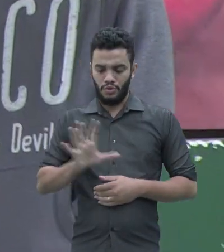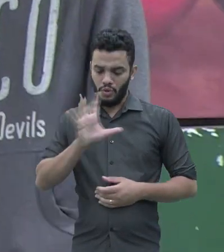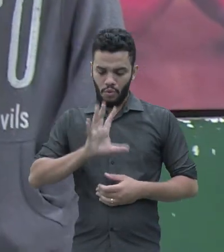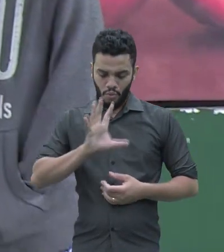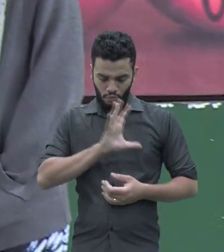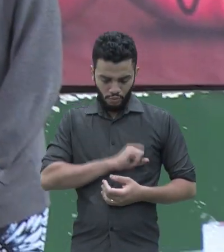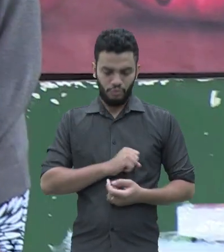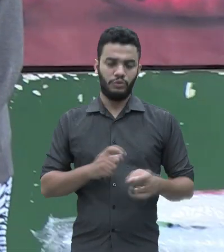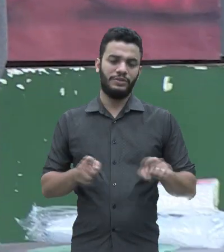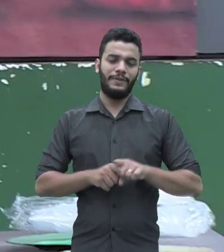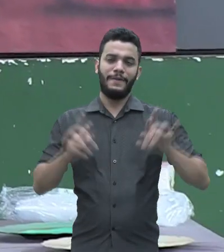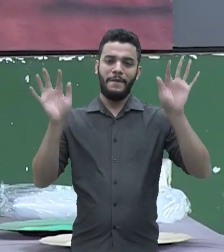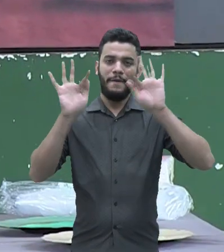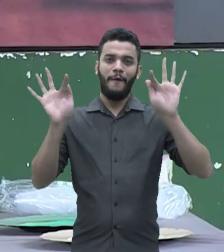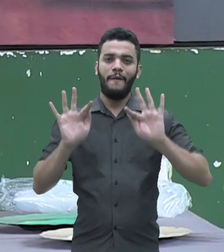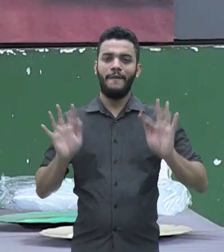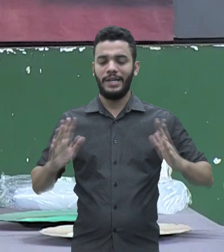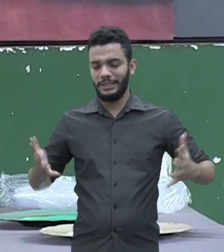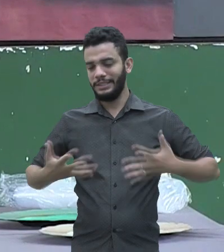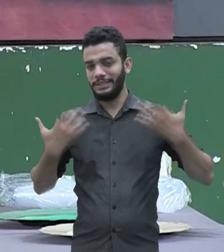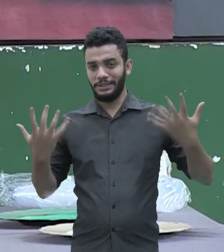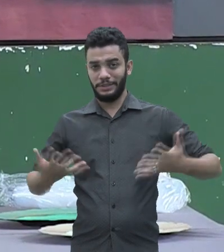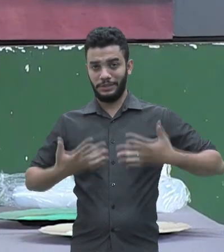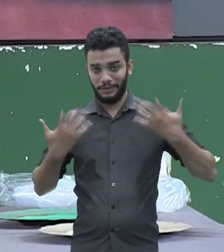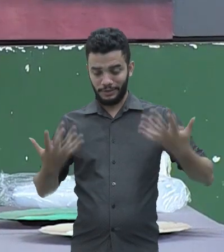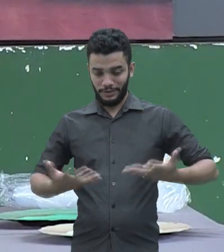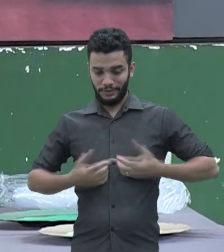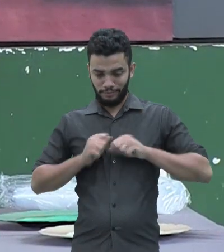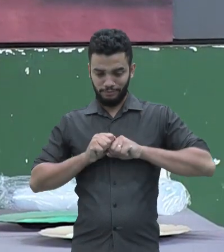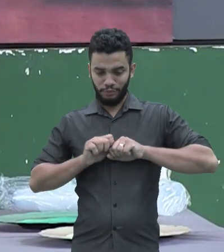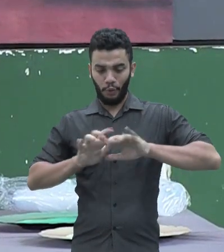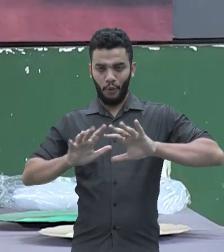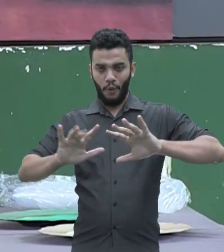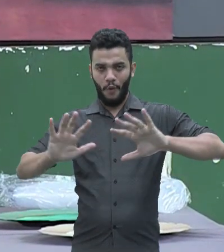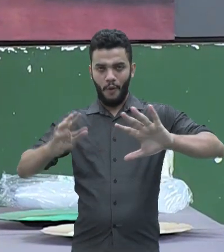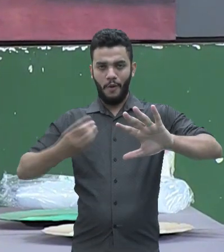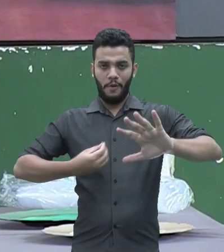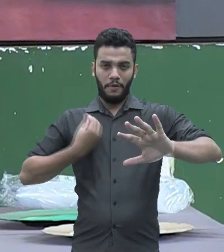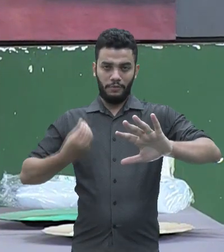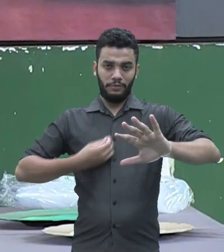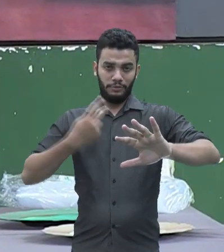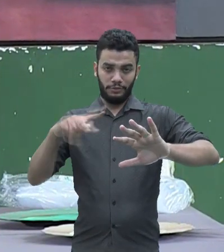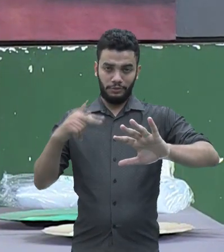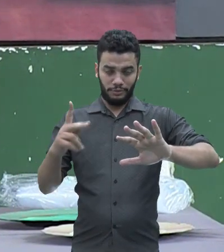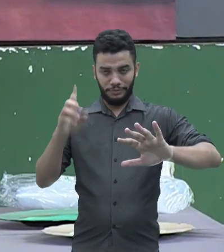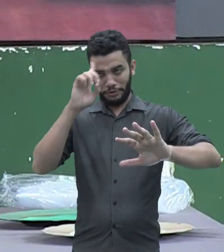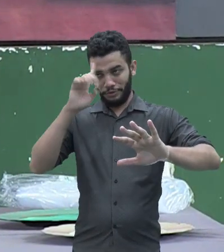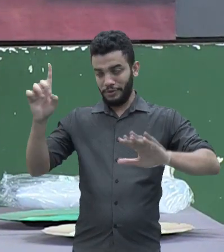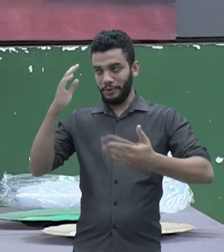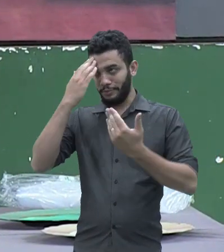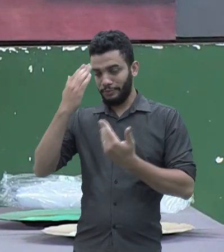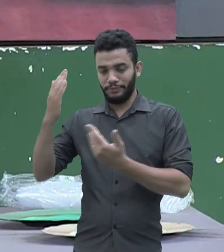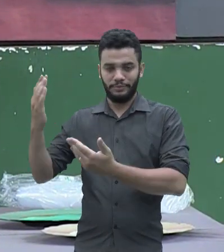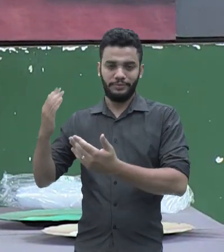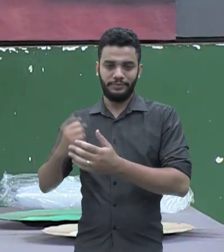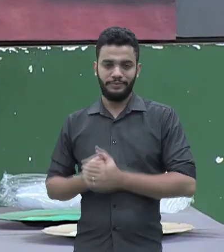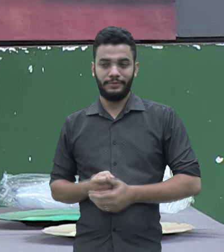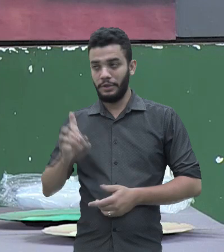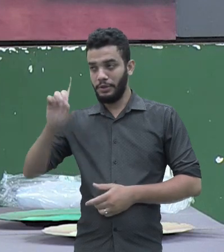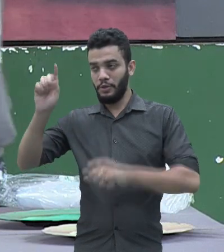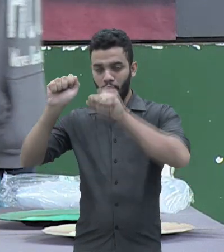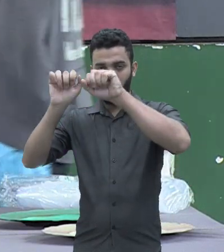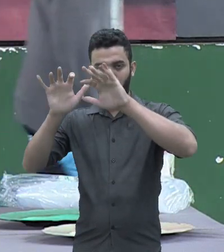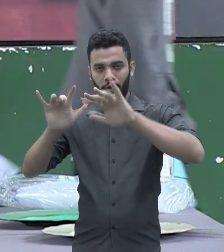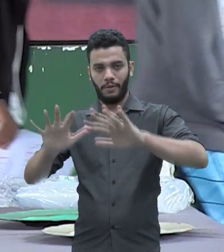happiness, né, envolva você neste Thanksgiving Day. Deus te abençoe. God bless you.